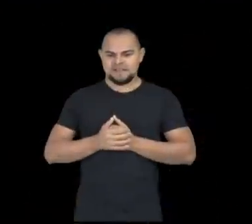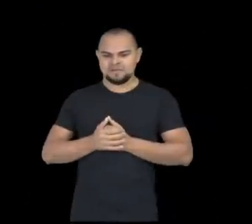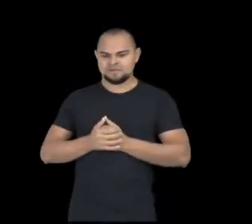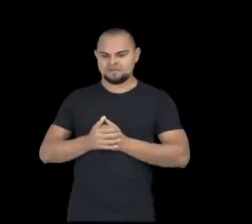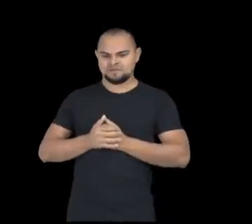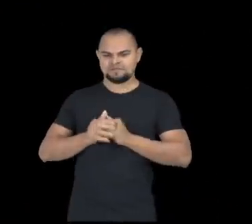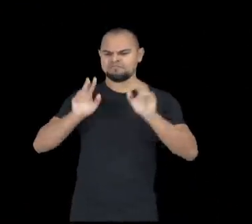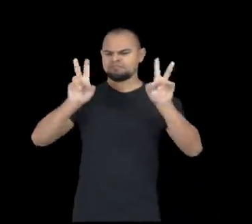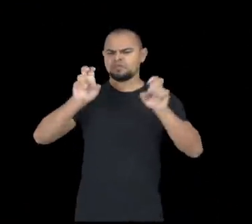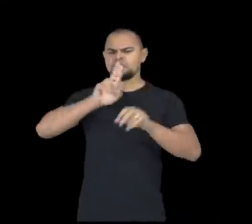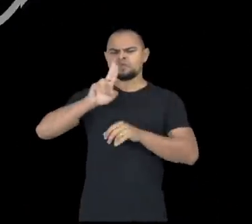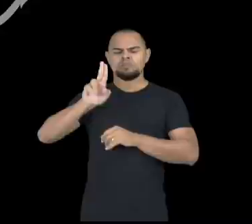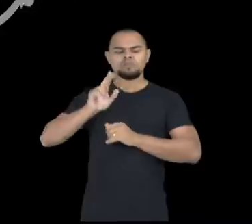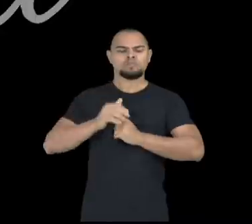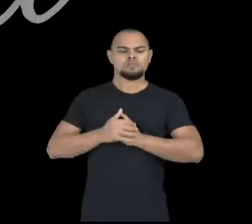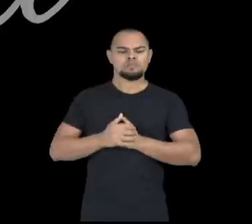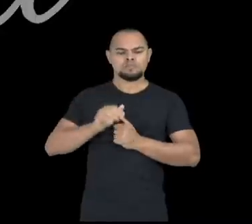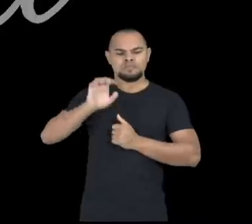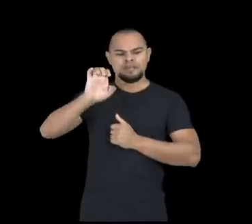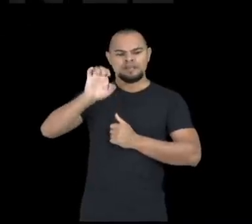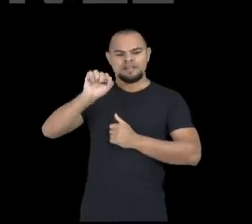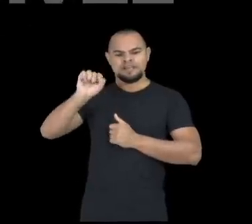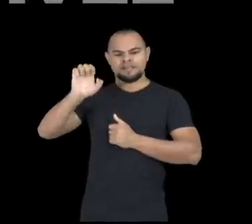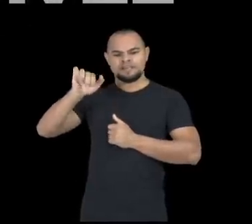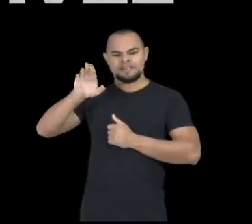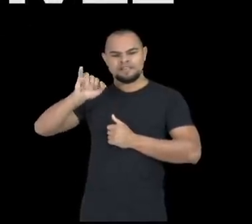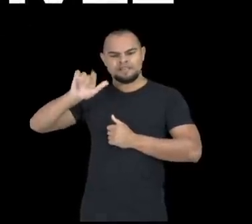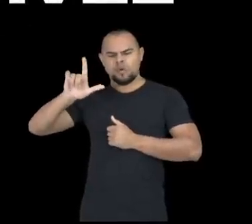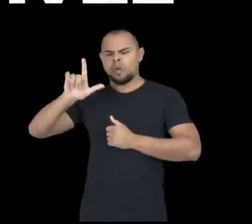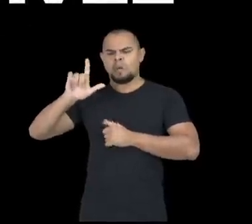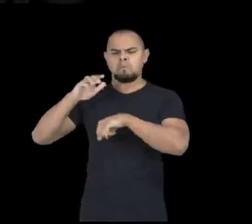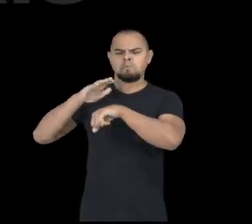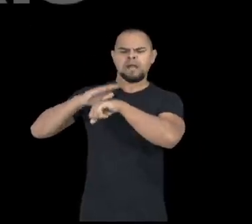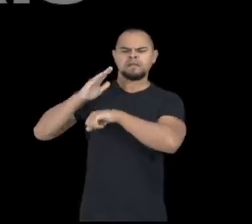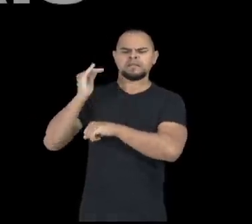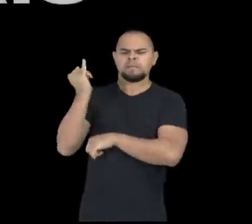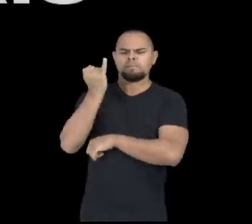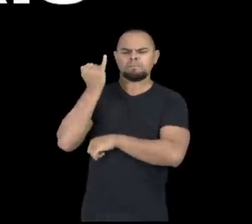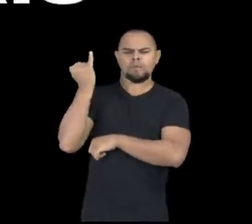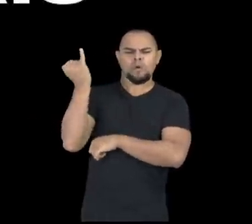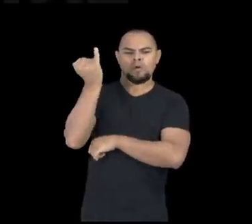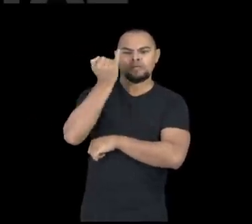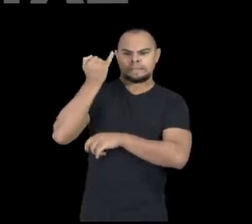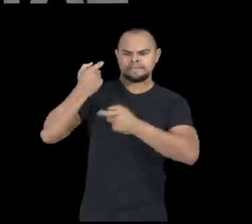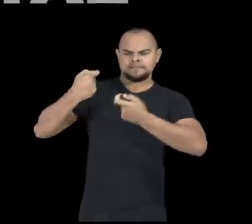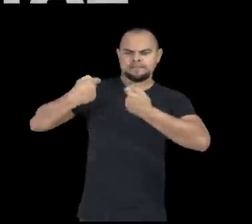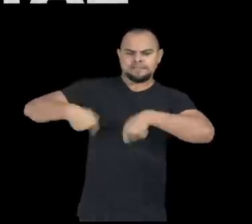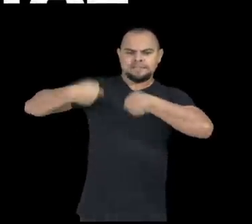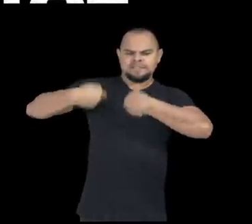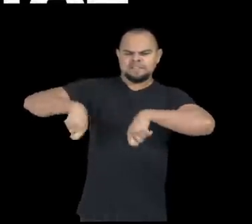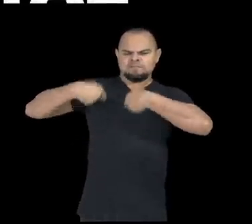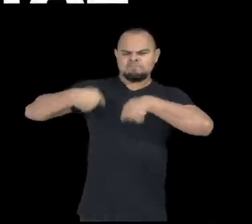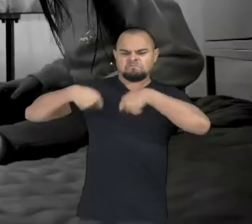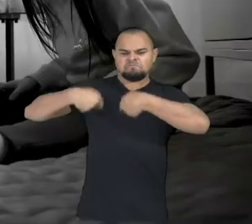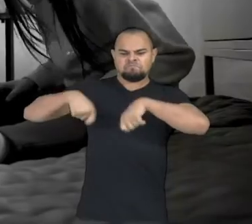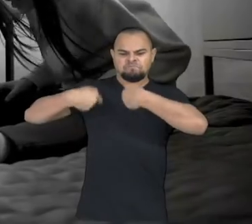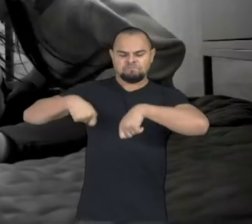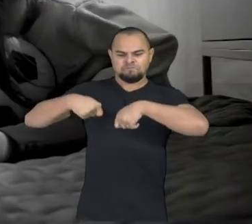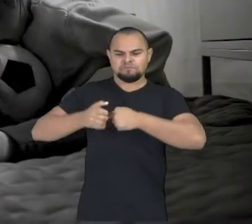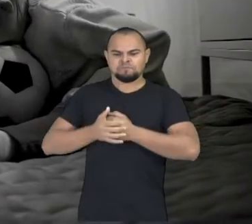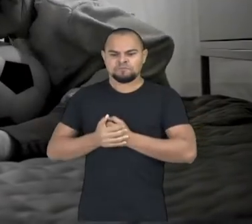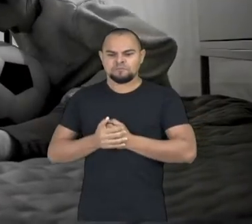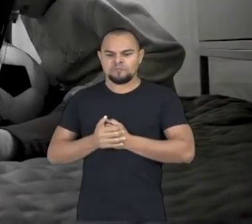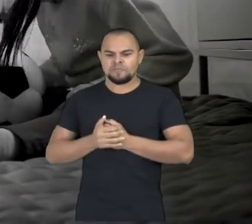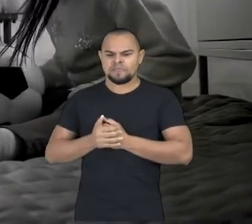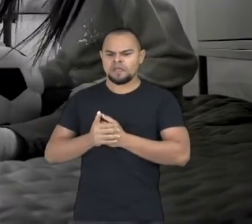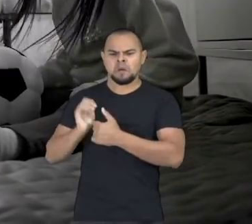Essencial. Essencial, aquilo que é imprescindível, muito necessário, fundamental, o que não pode